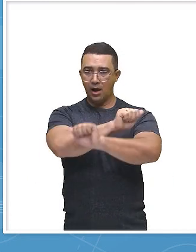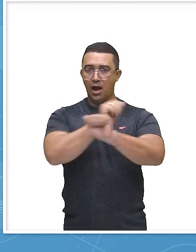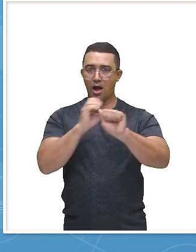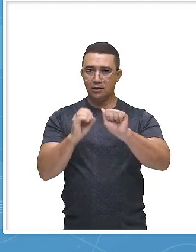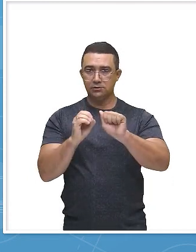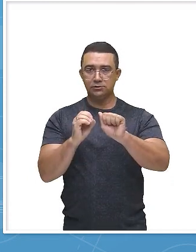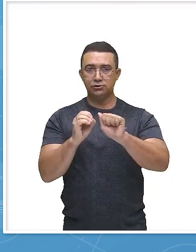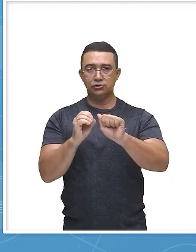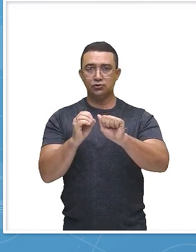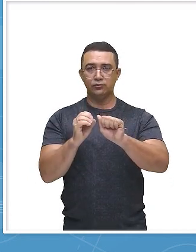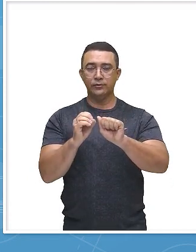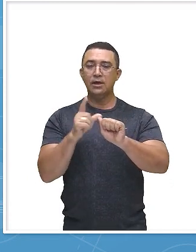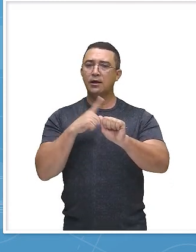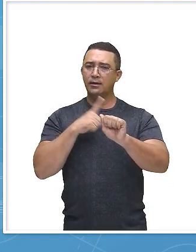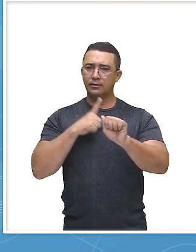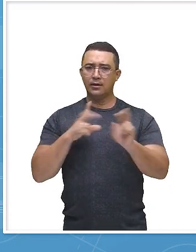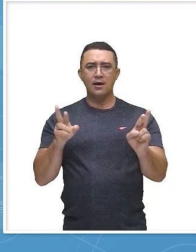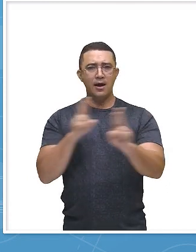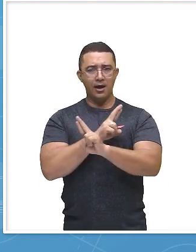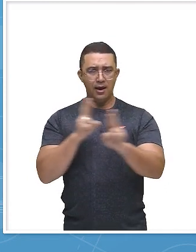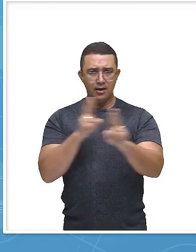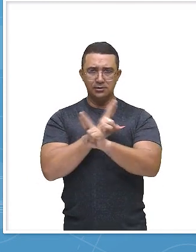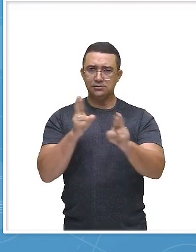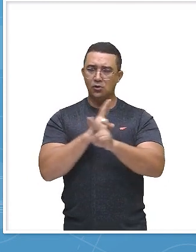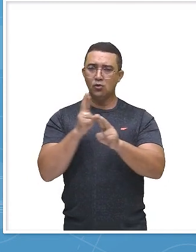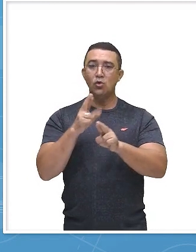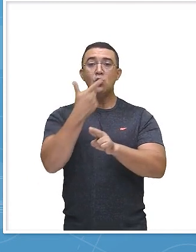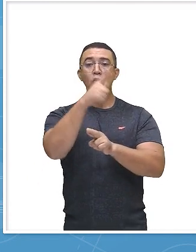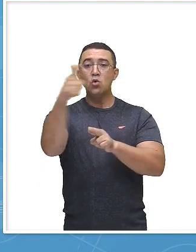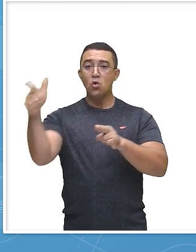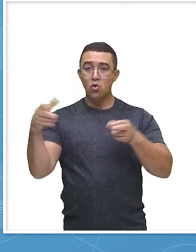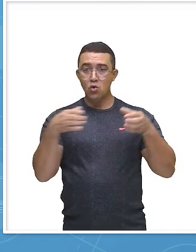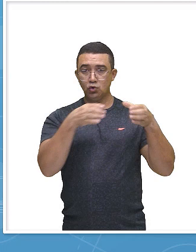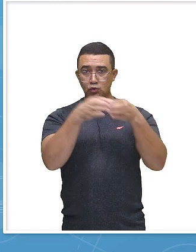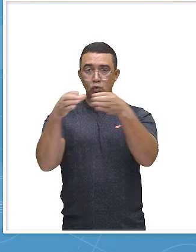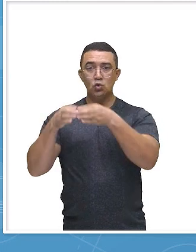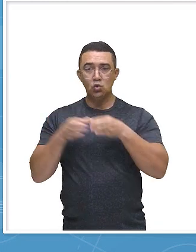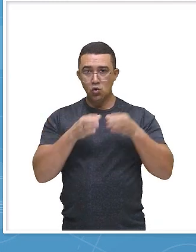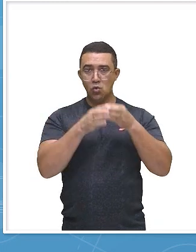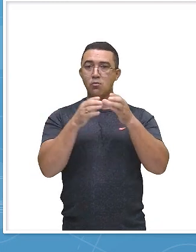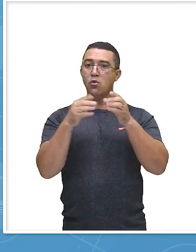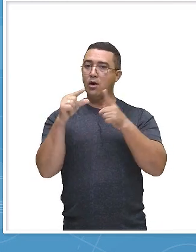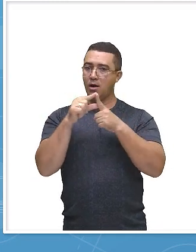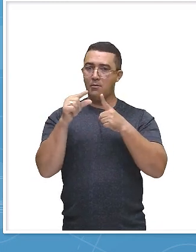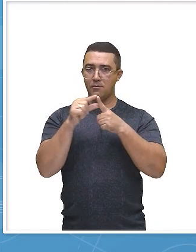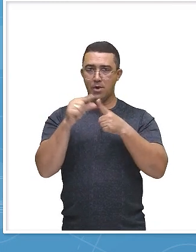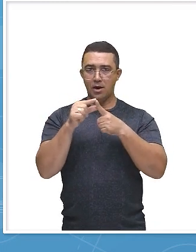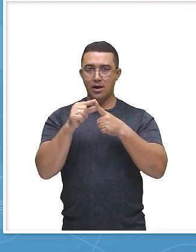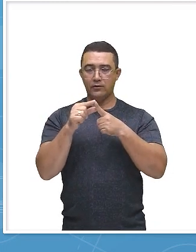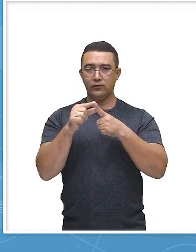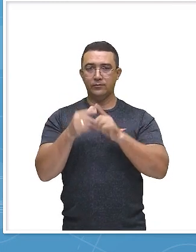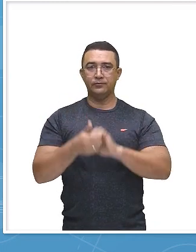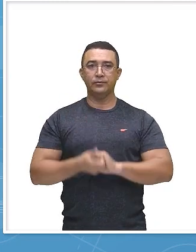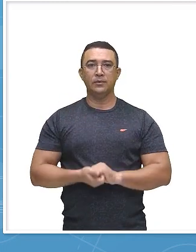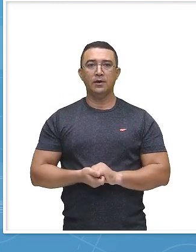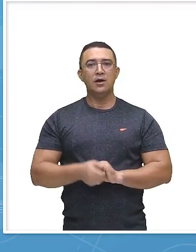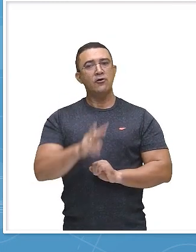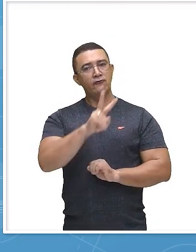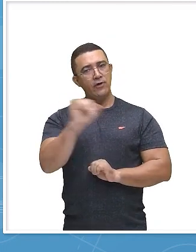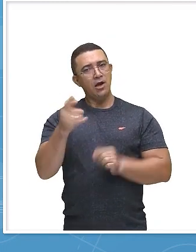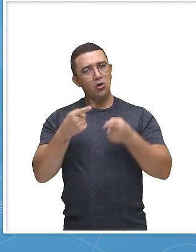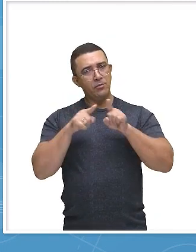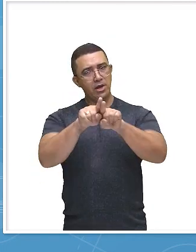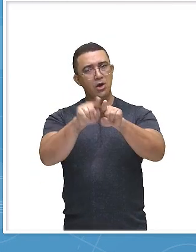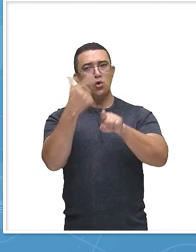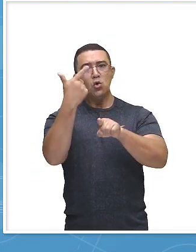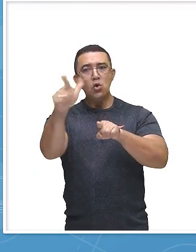ele tem uma relação com as outras classes de palavras, ele se relaciona, né? Ele vai acompanhar outras classes de